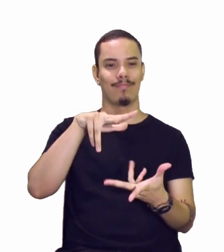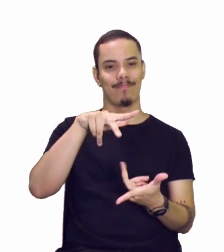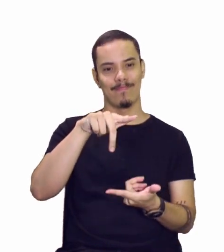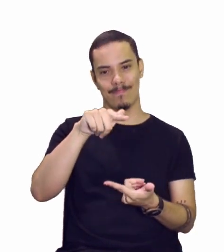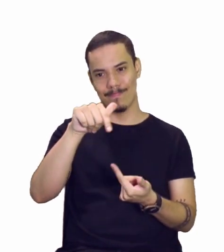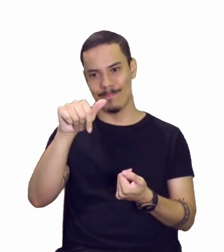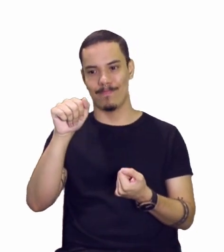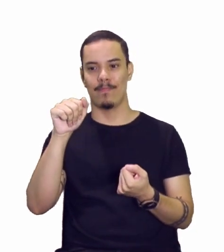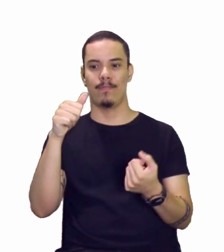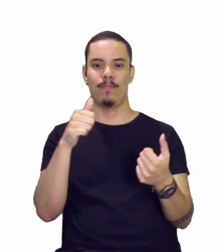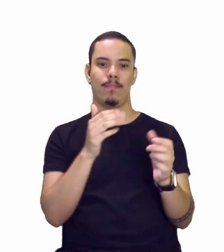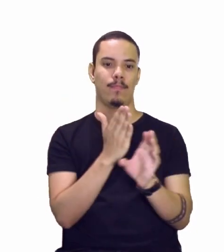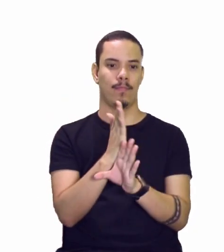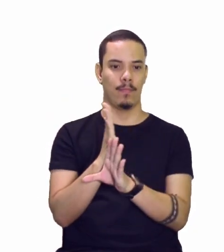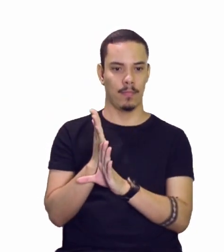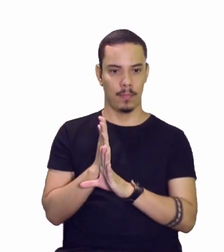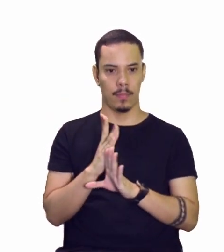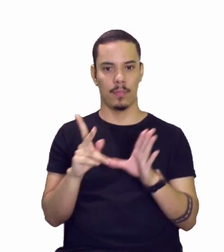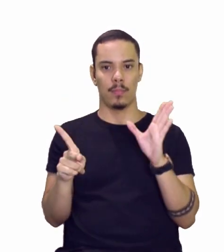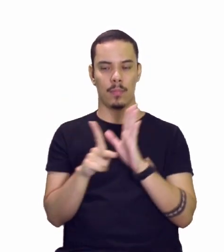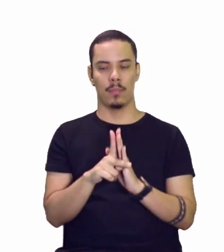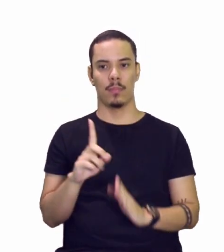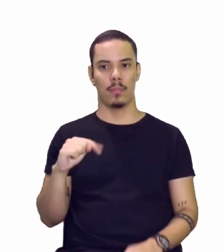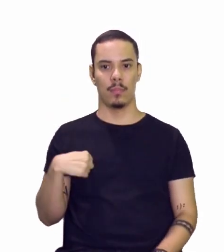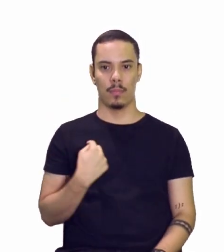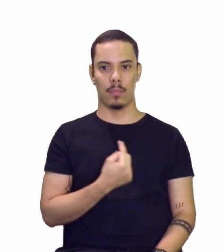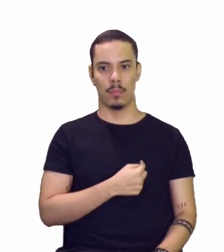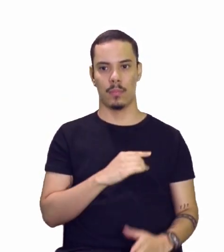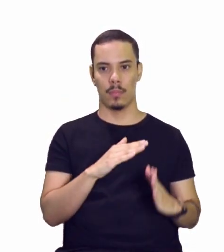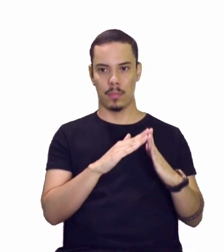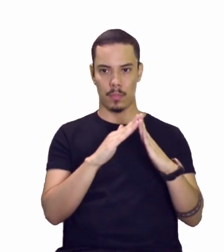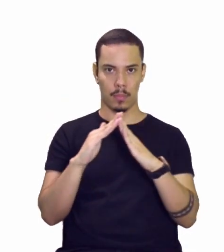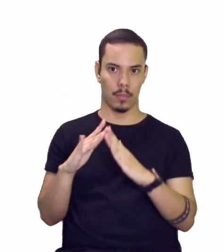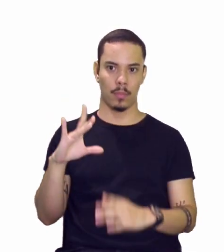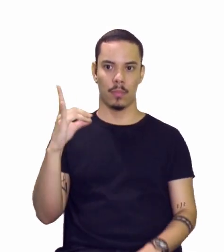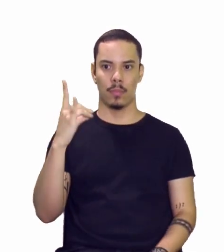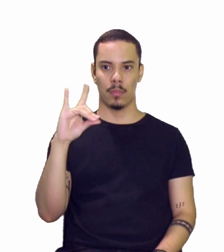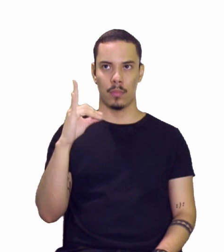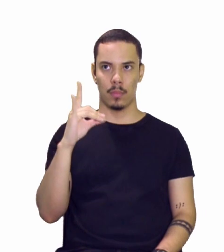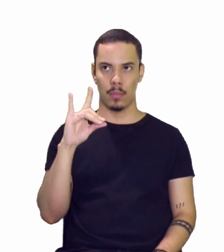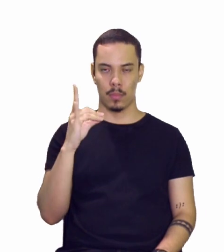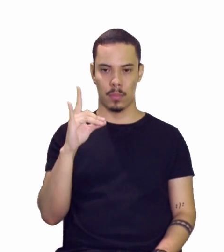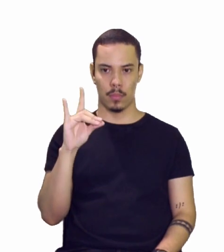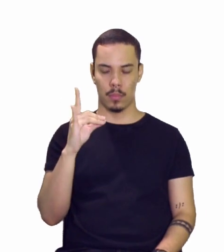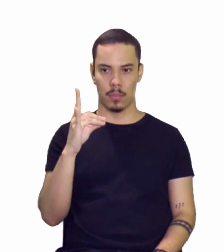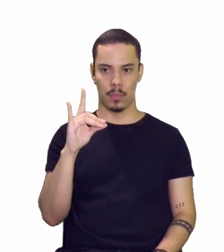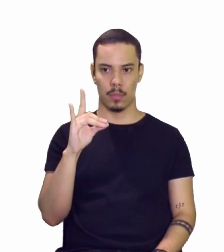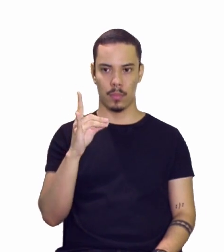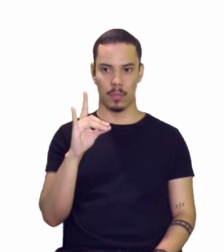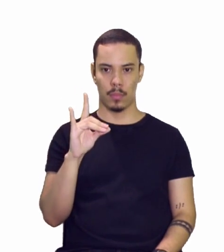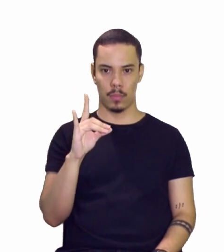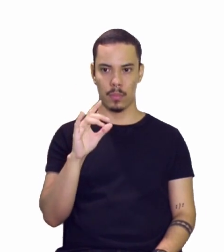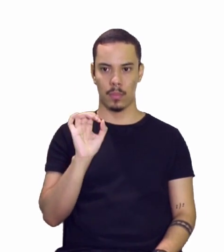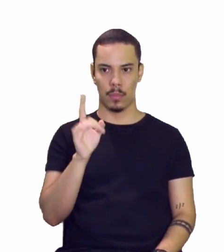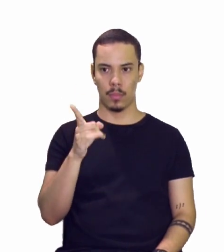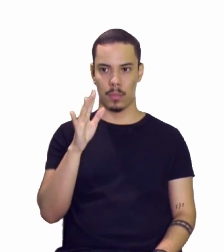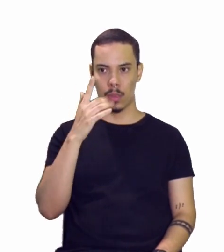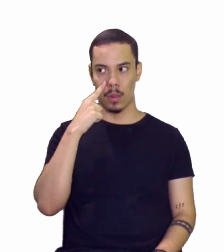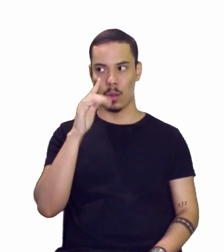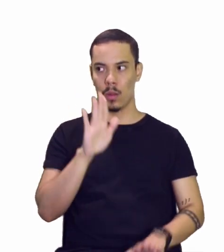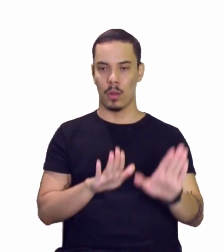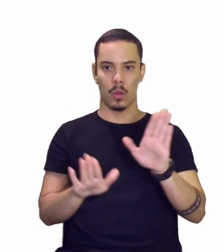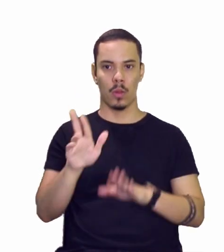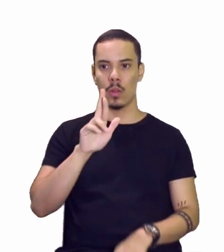internacionais, que é a nossa vizinha chamada de Bolívia, ok? Toma cuidado, não é